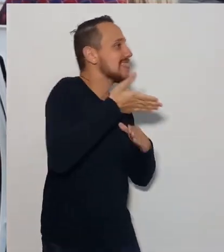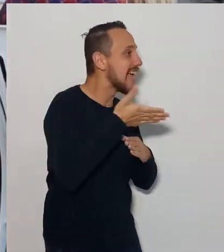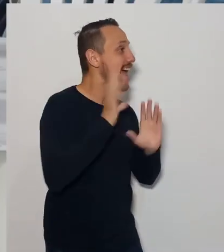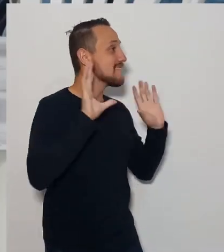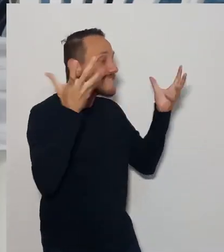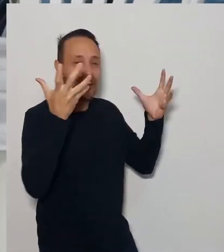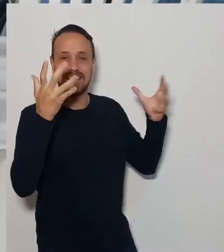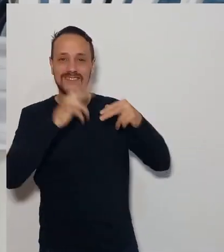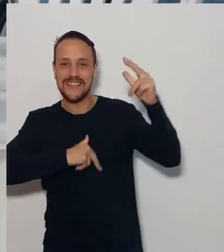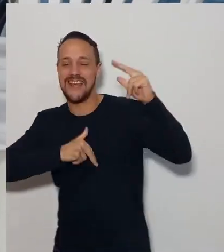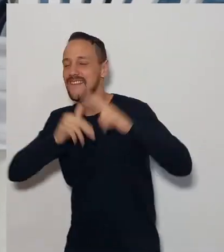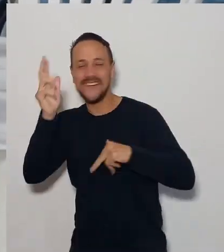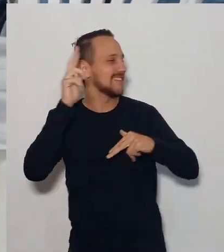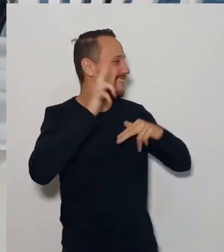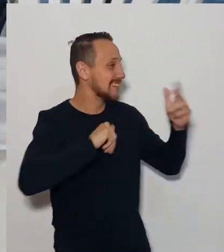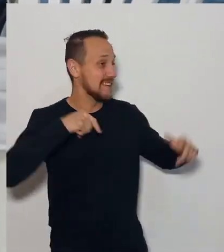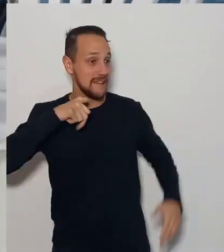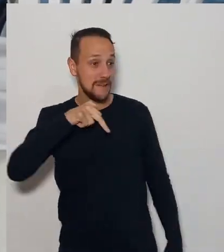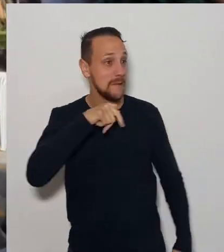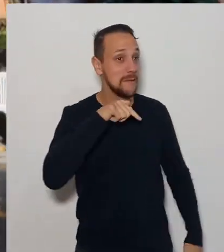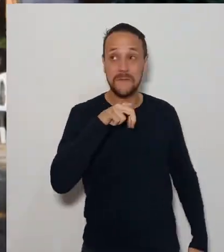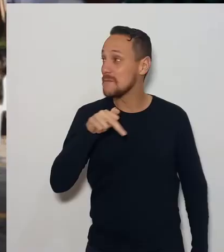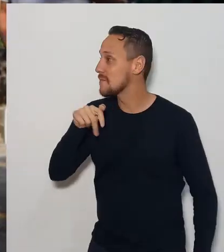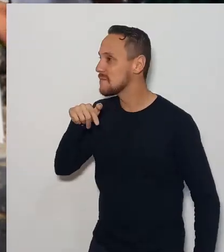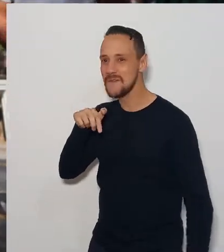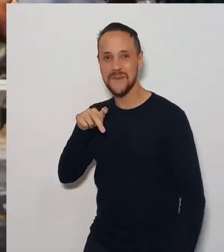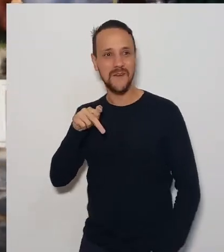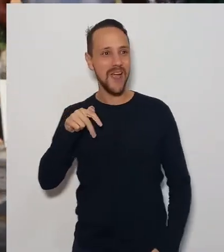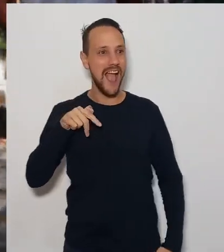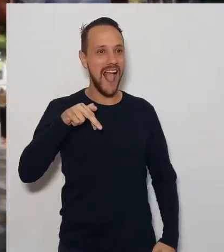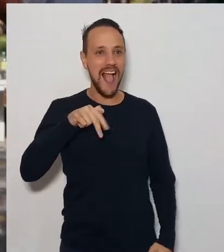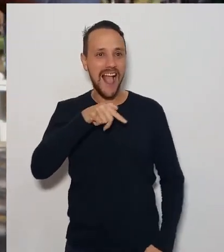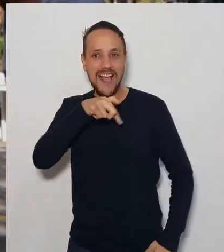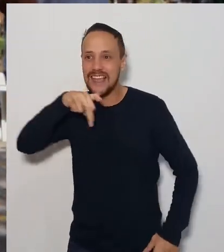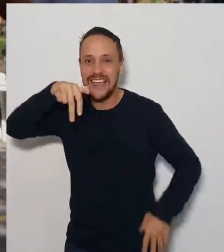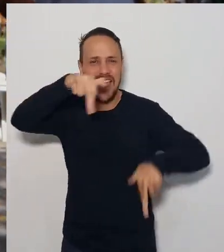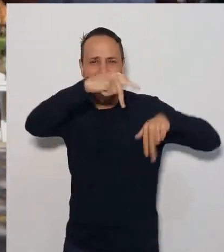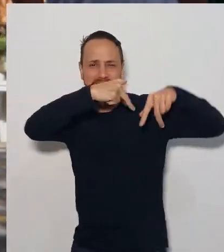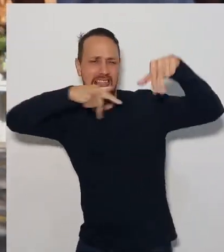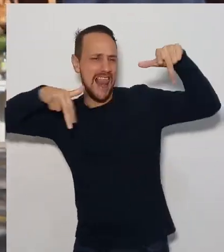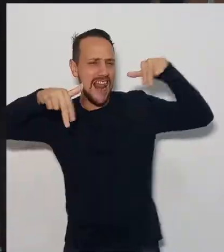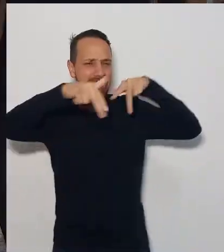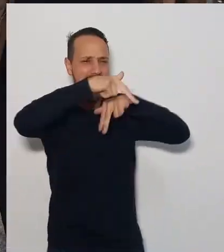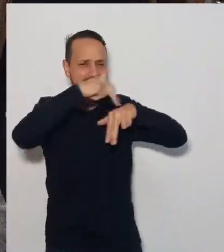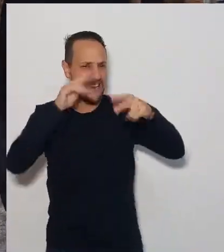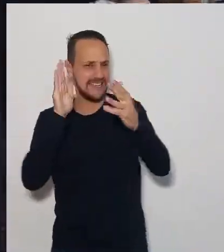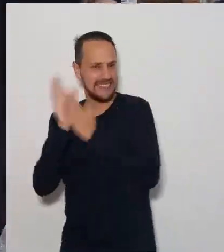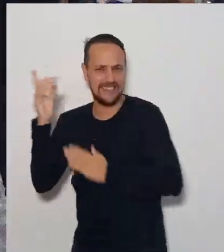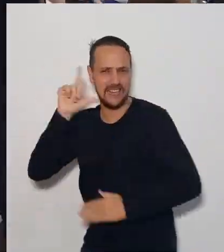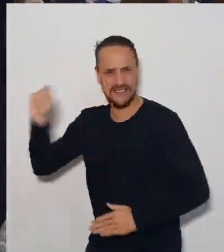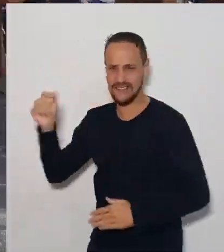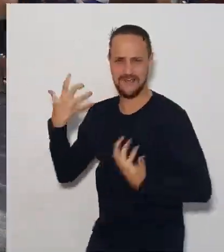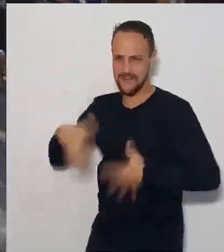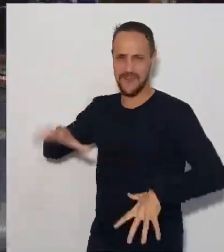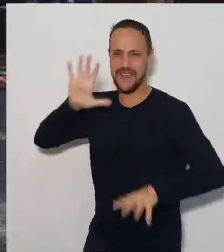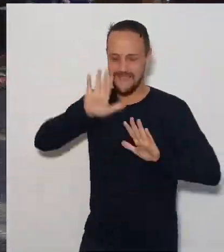pois é. Olha, isso aqui tá muito bom. Isso aqui tá bom demais. Olha quem tá fora, quem entrar, mas quem tá dentro não